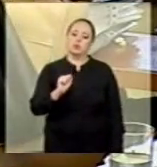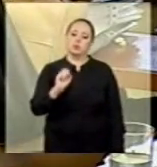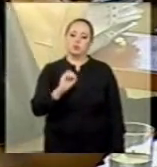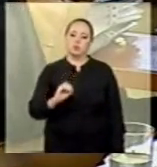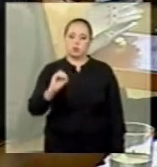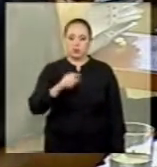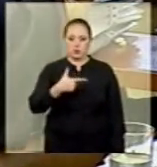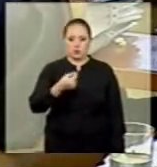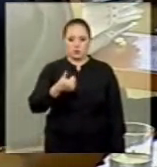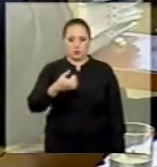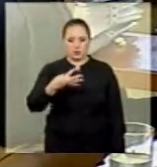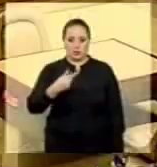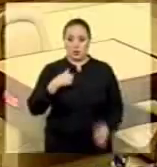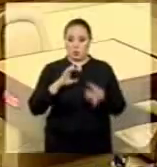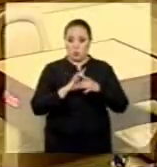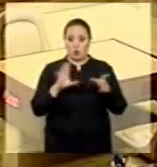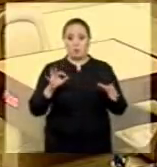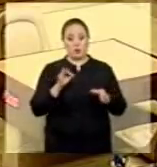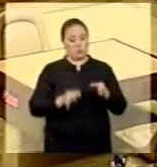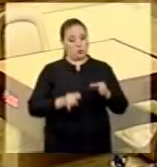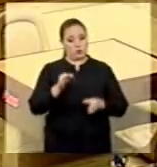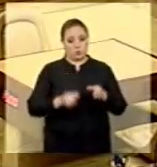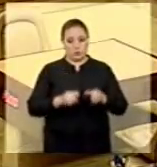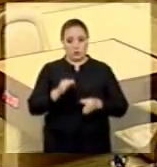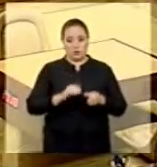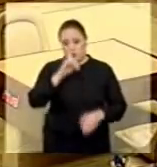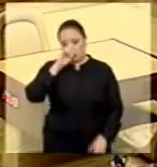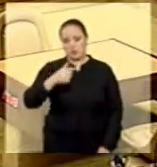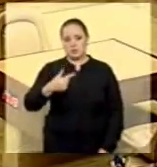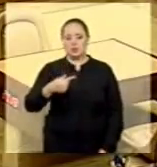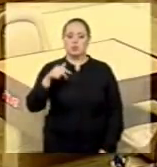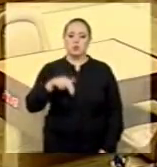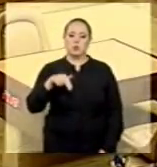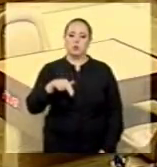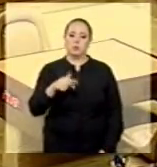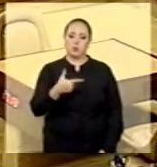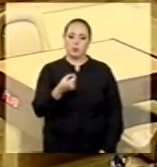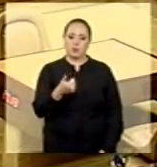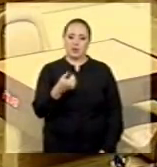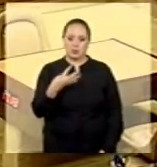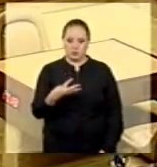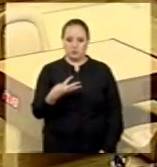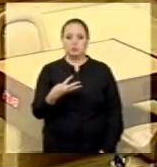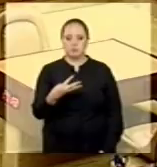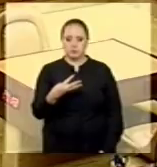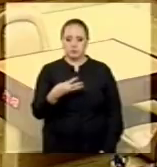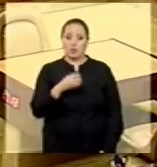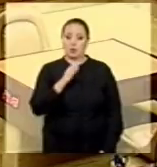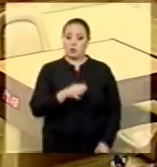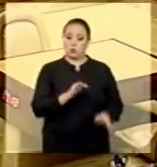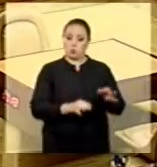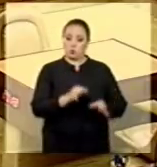2014. Liberei para julgamento em 7 de novembro de 2014. Foi julgado